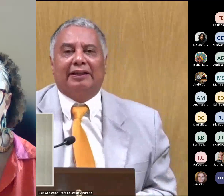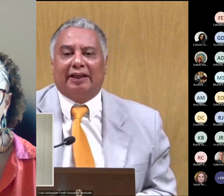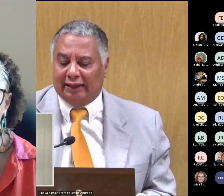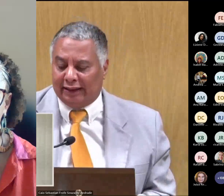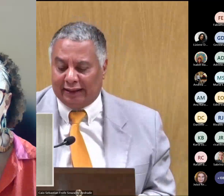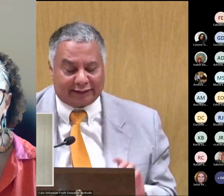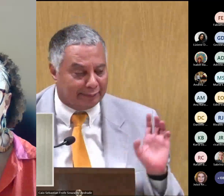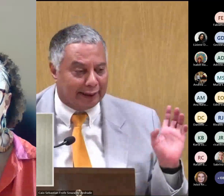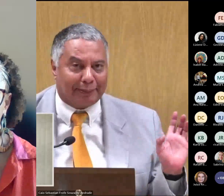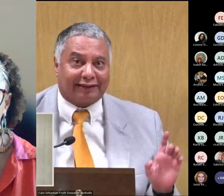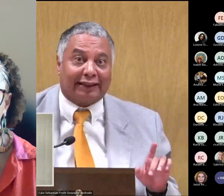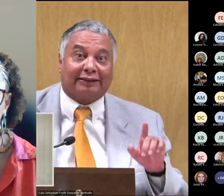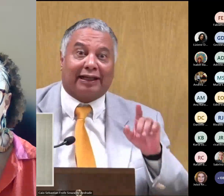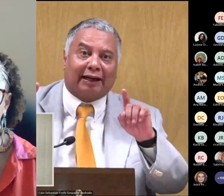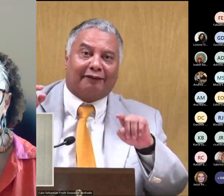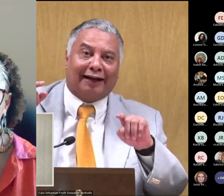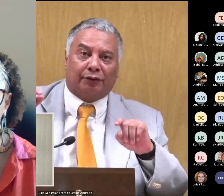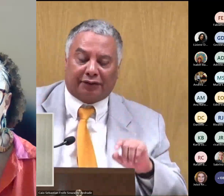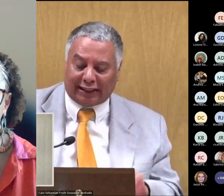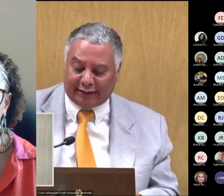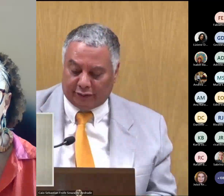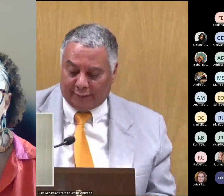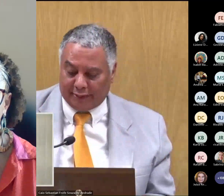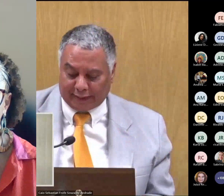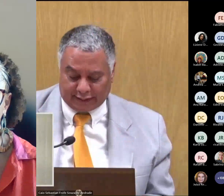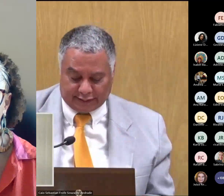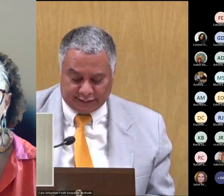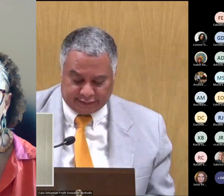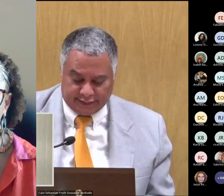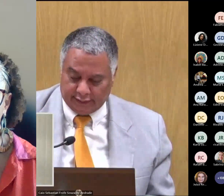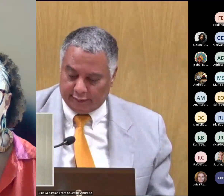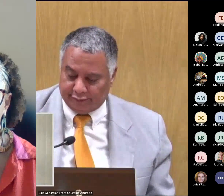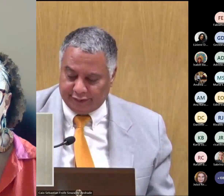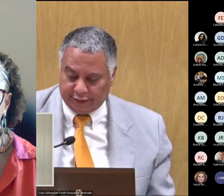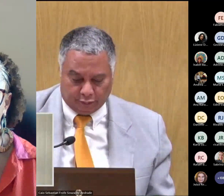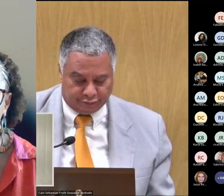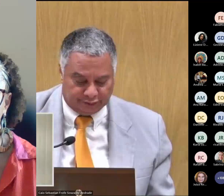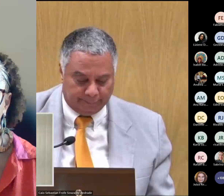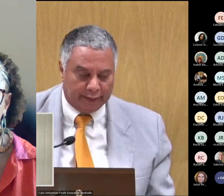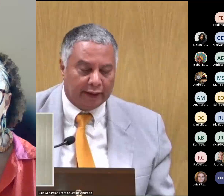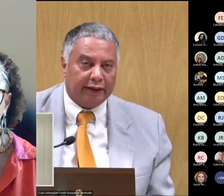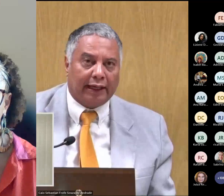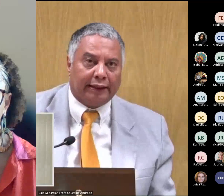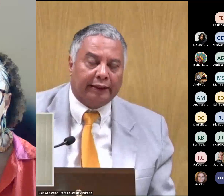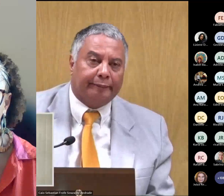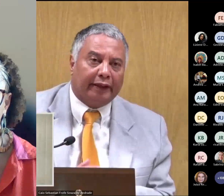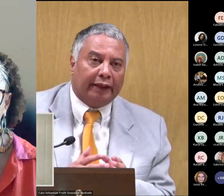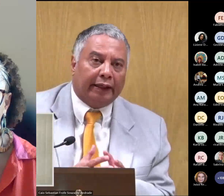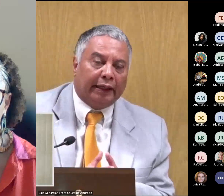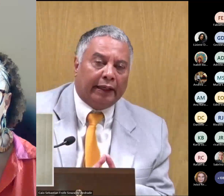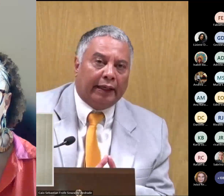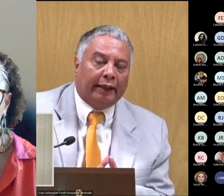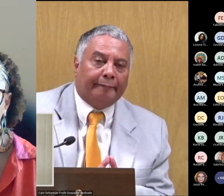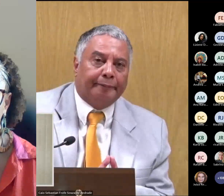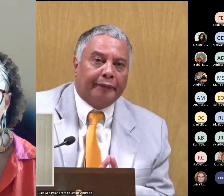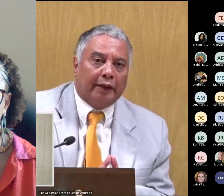eh semana passada tá gravado no site pab para quem quiser ver ouvir E aí